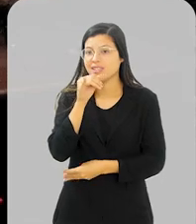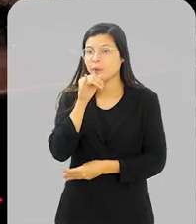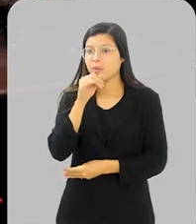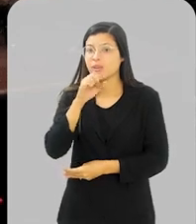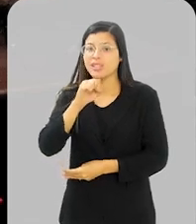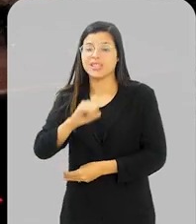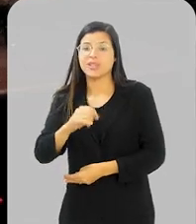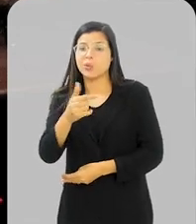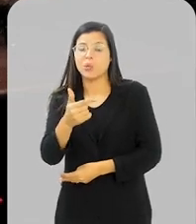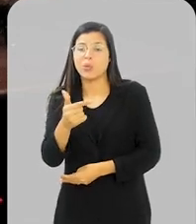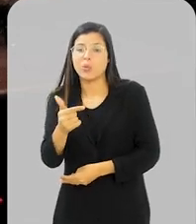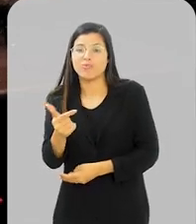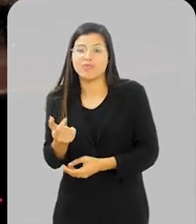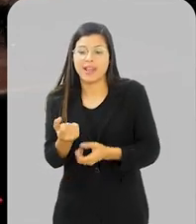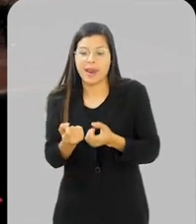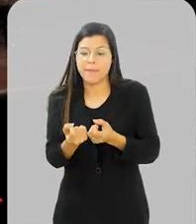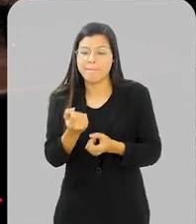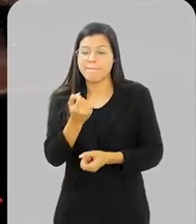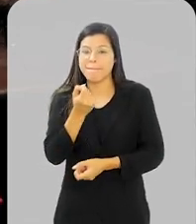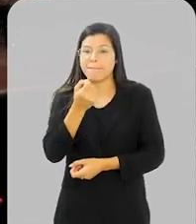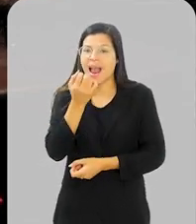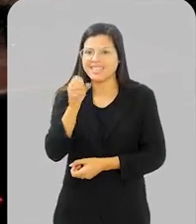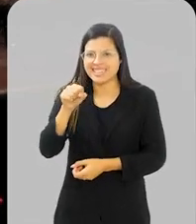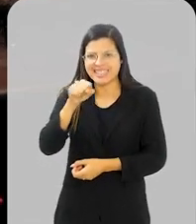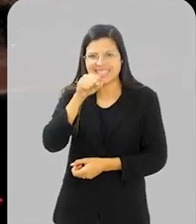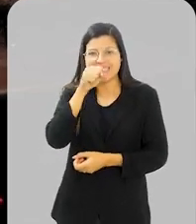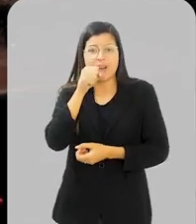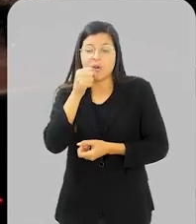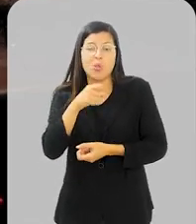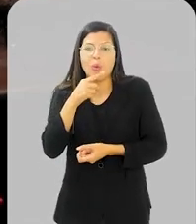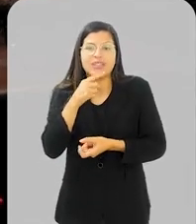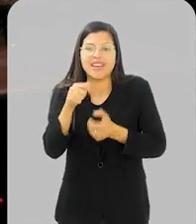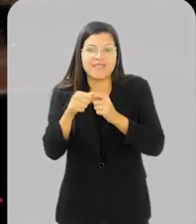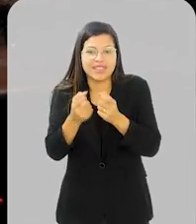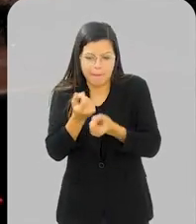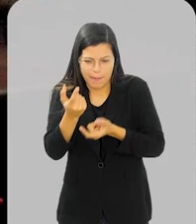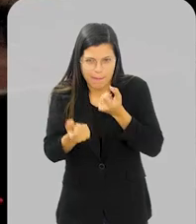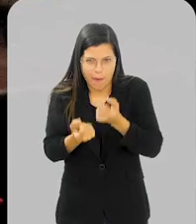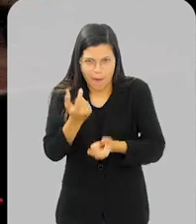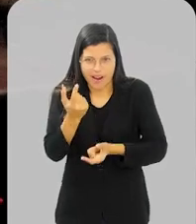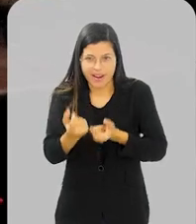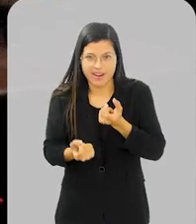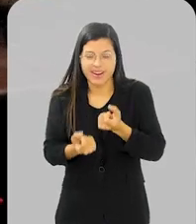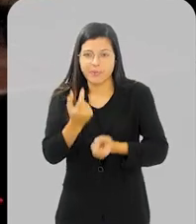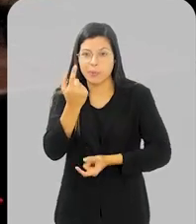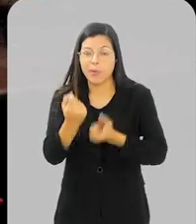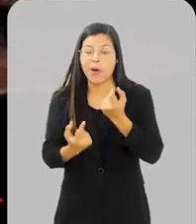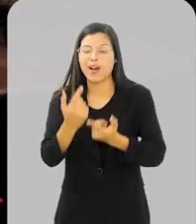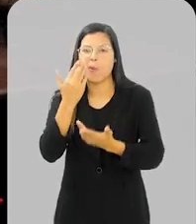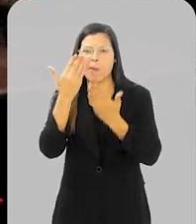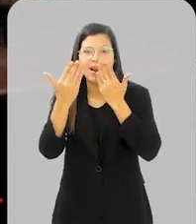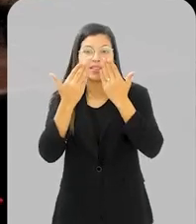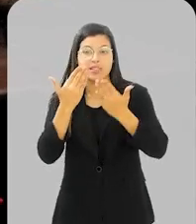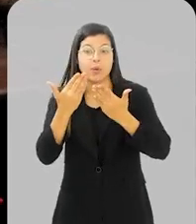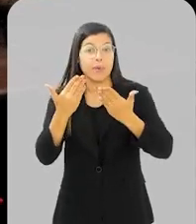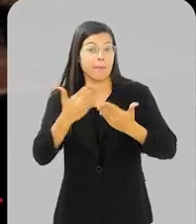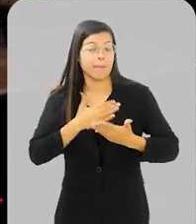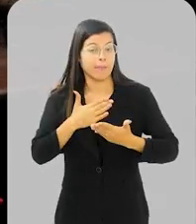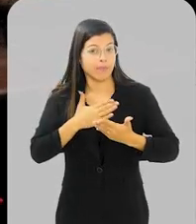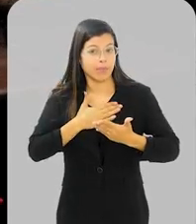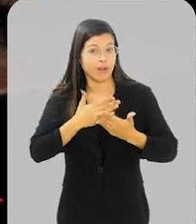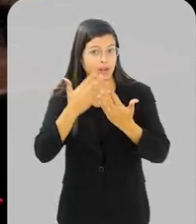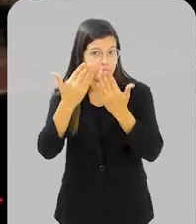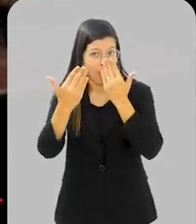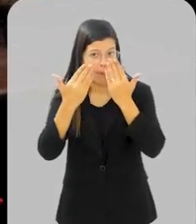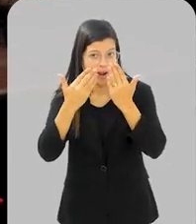milharina. Se não tiver milharina, não faz angu, se não tiver milho, não faz pipoca. E para mim, o atual momento do futebol brasileiro, seja